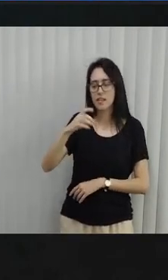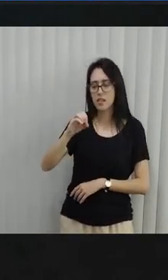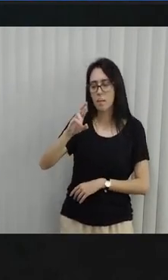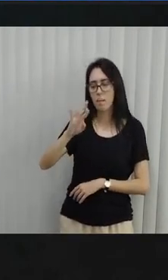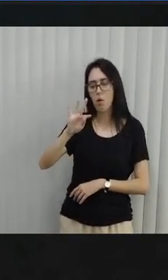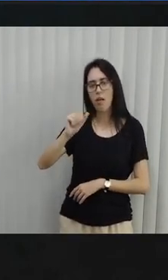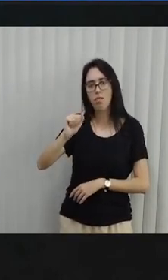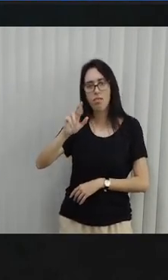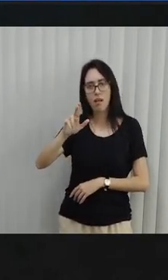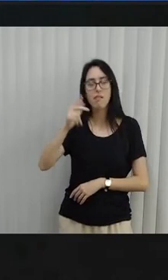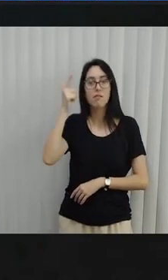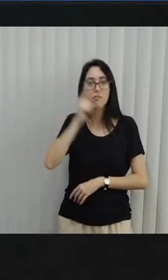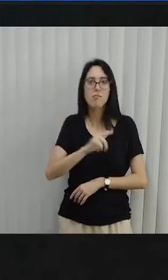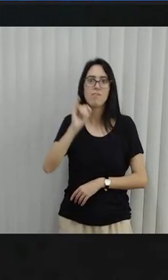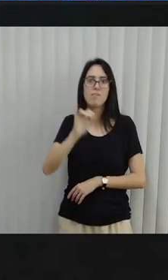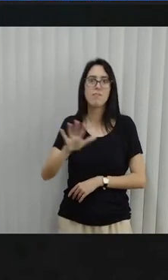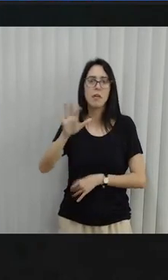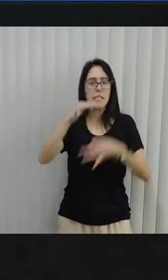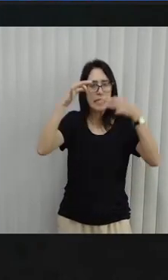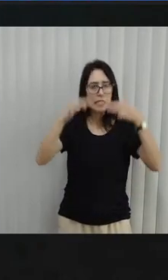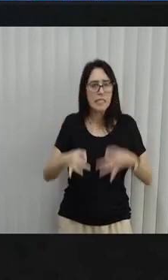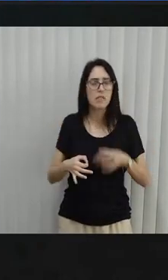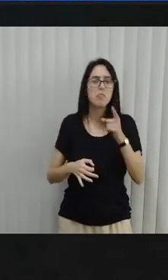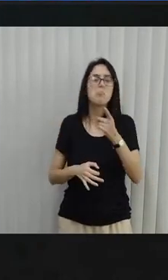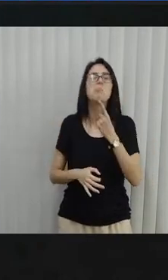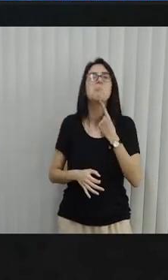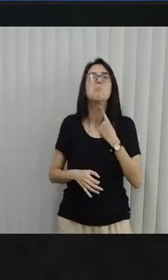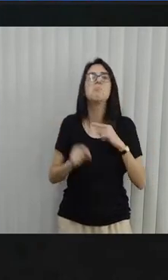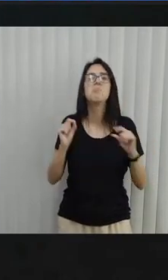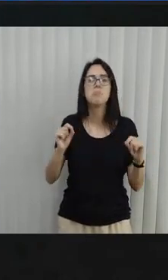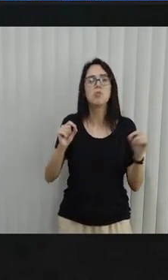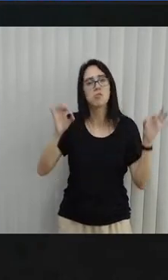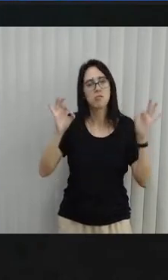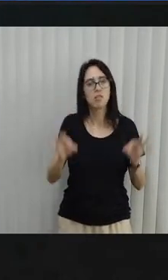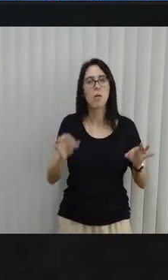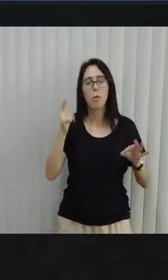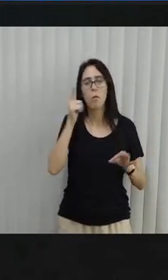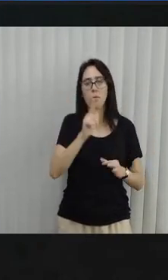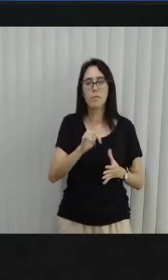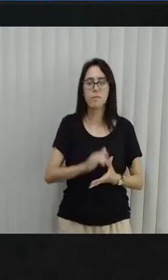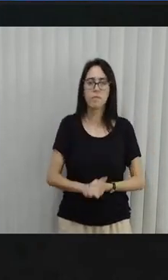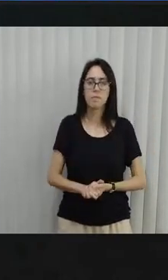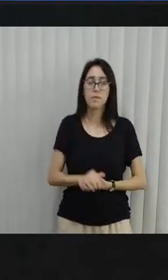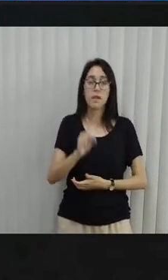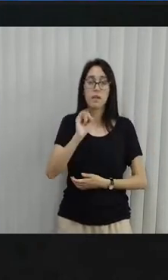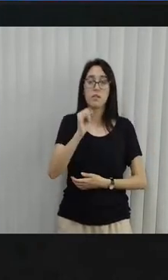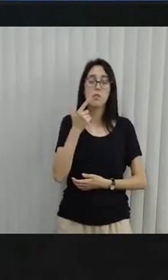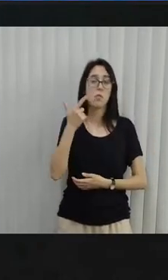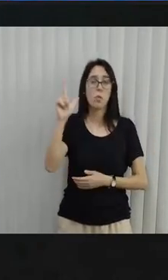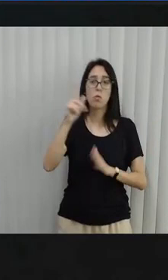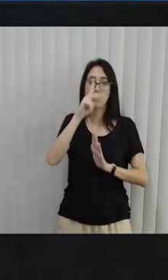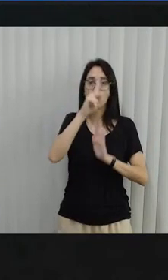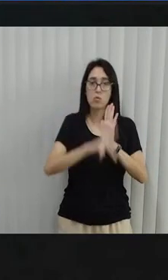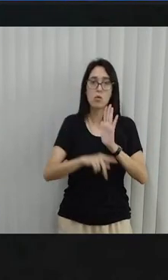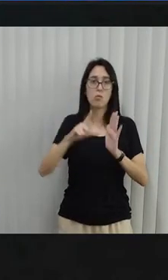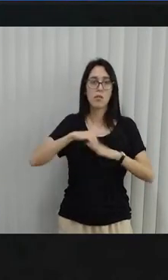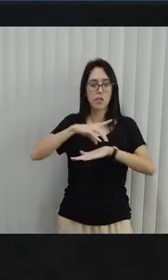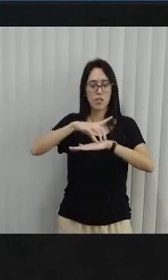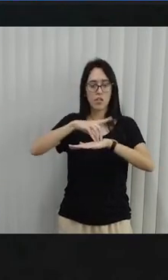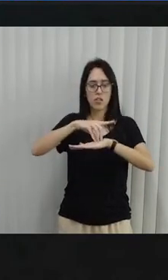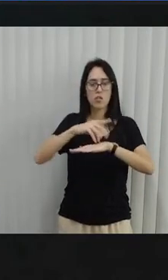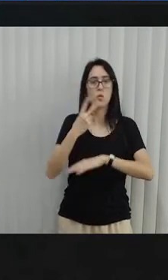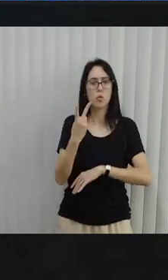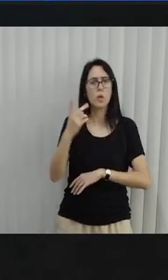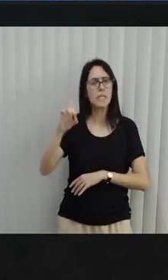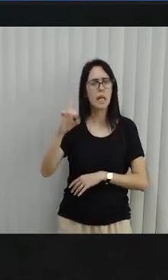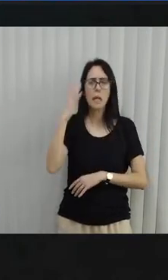exatamente a imagem que você, que você quer do ator, tá bom? Então, se você for em outro projeto, tiver um Dino 2D muito bonito,